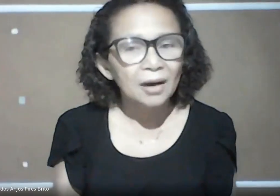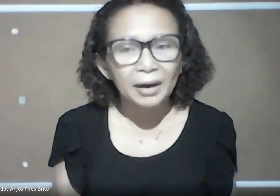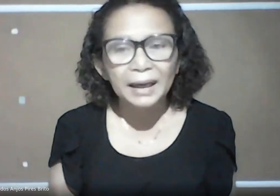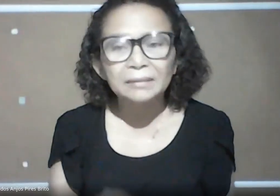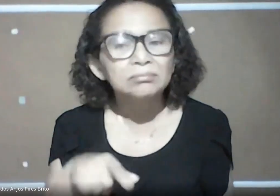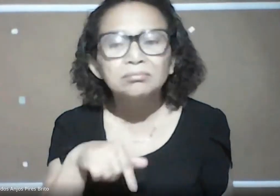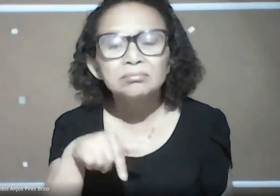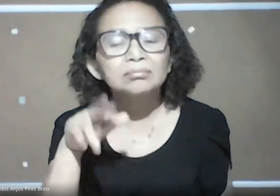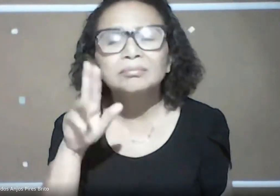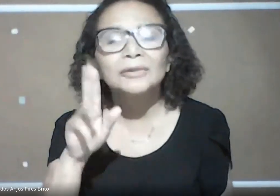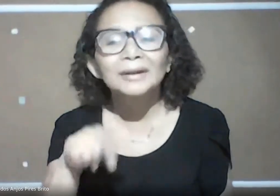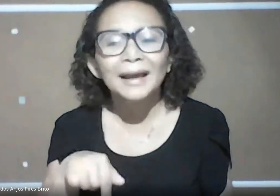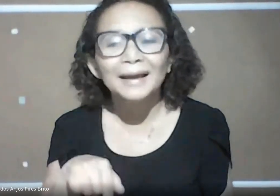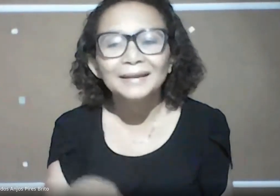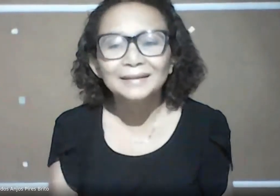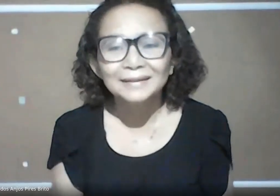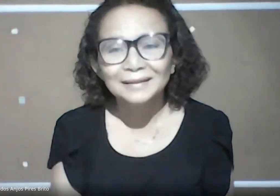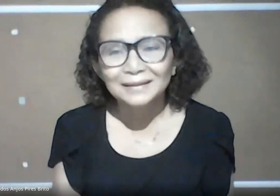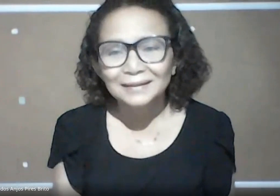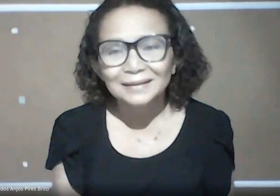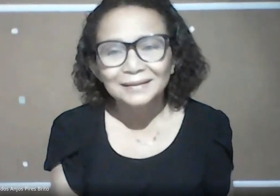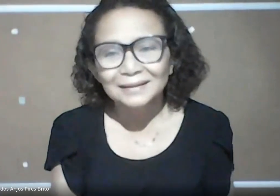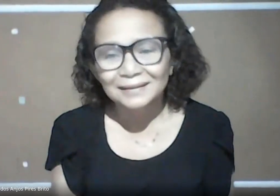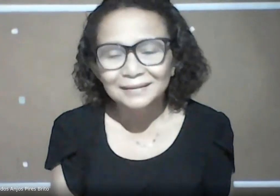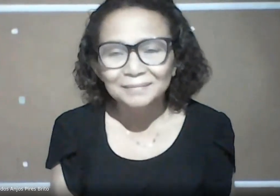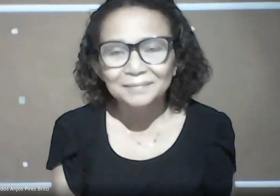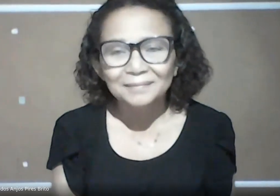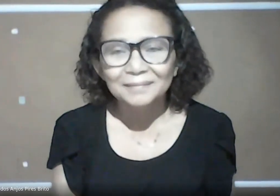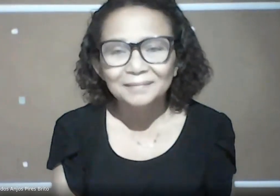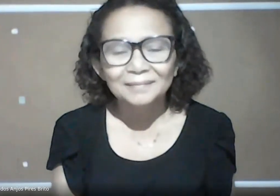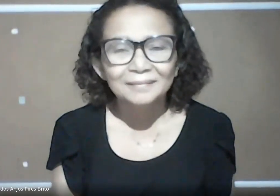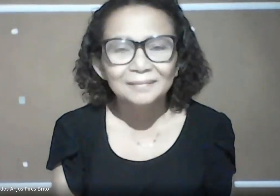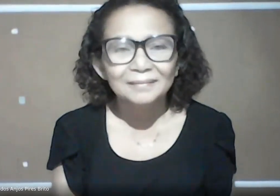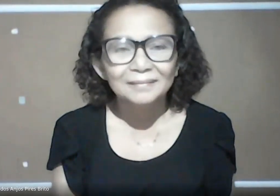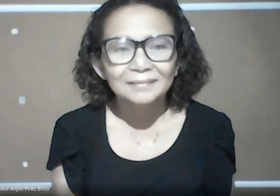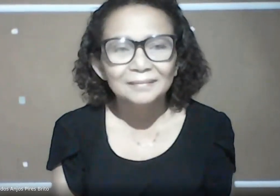Quem? Alguém? Quem?